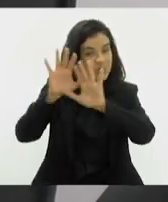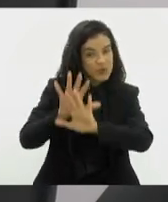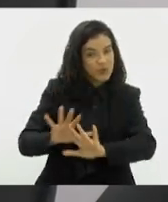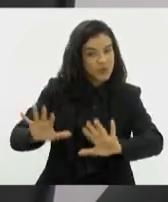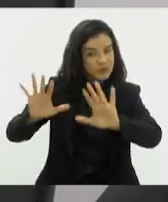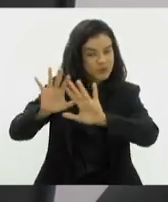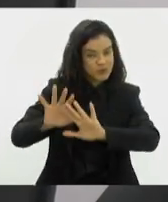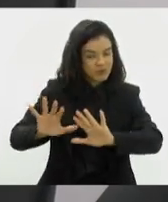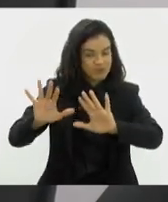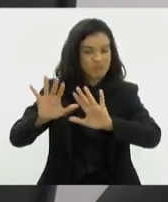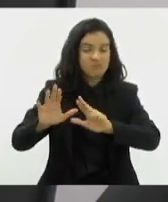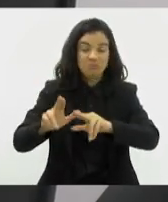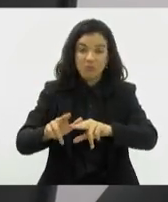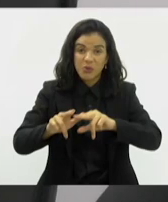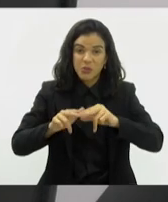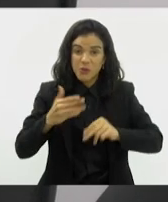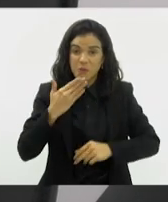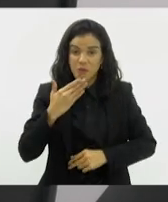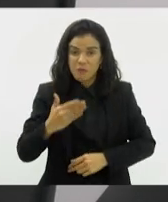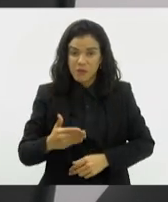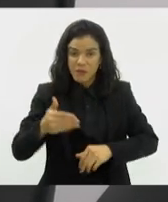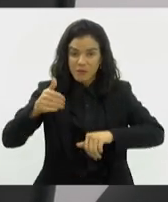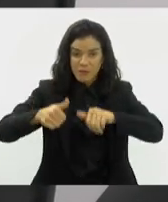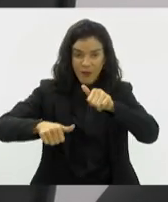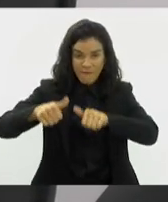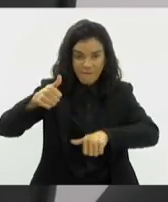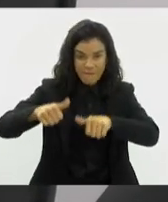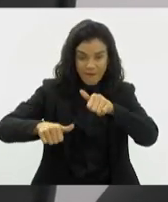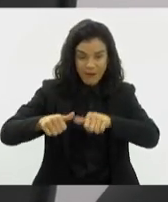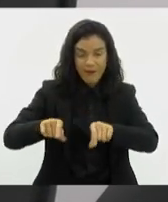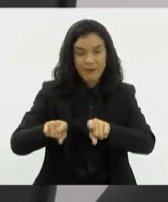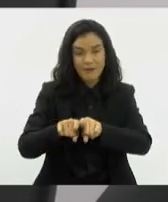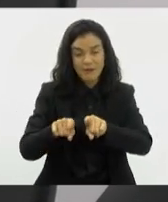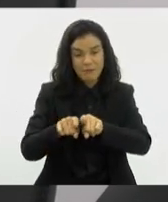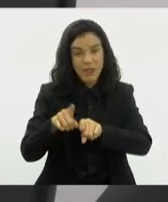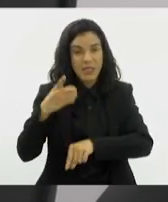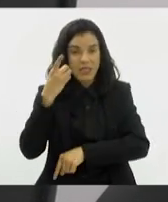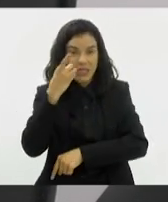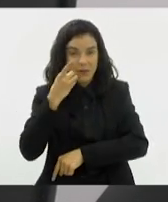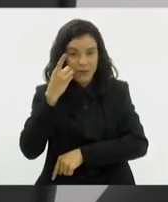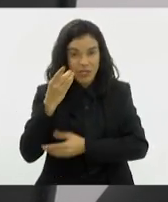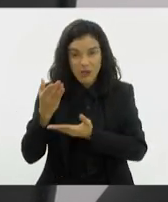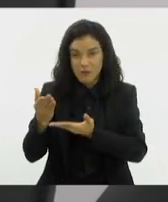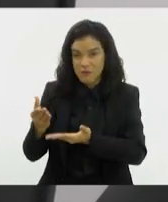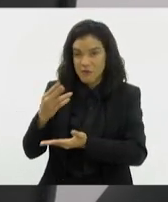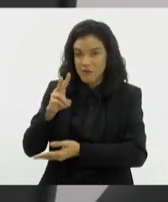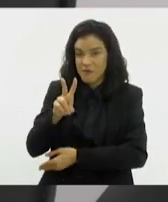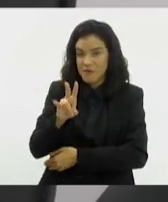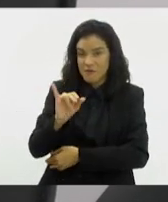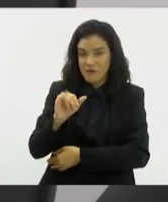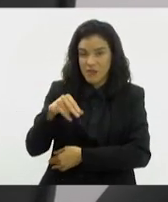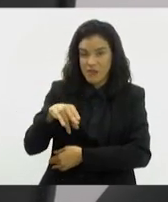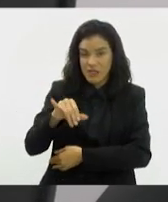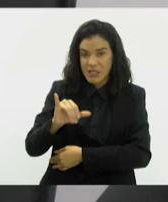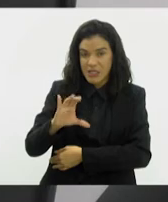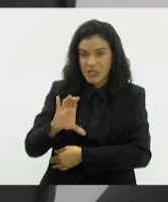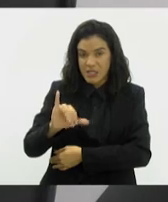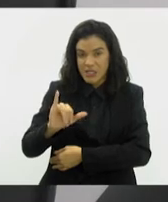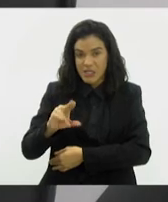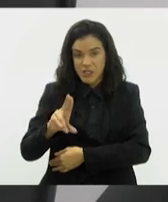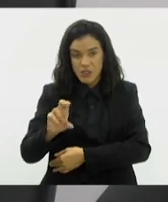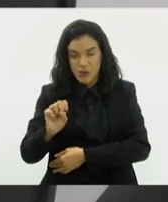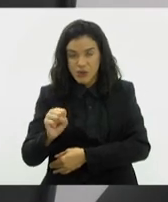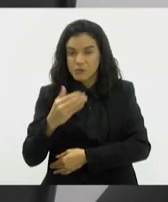superficial. Por isso estou pedindo vista. E, ao mesmo tempo, o deputado Vinícius Cozzolino pediu